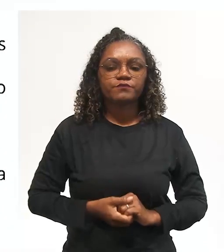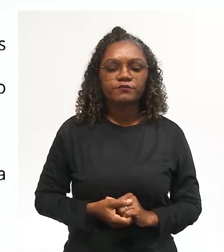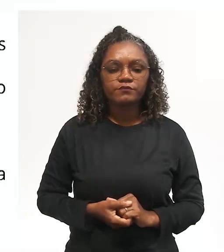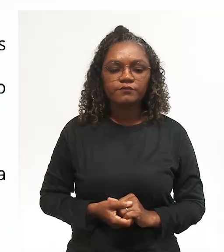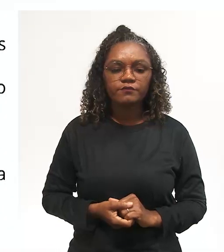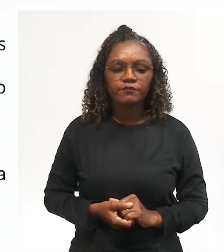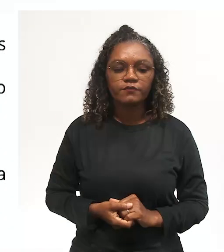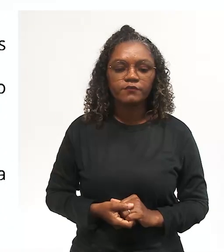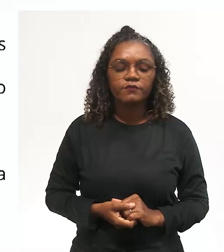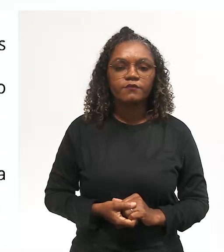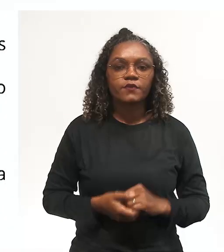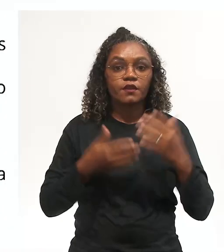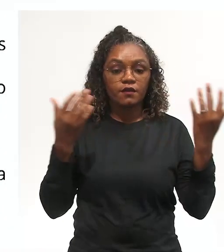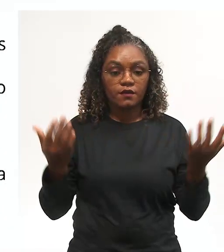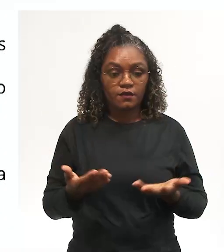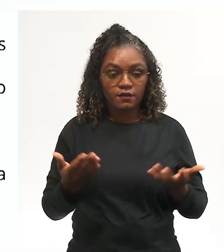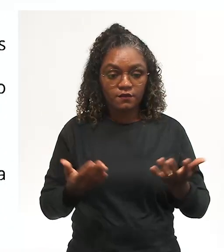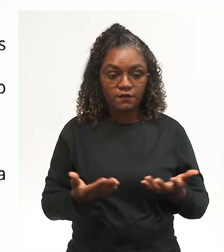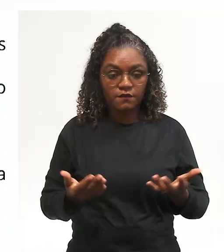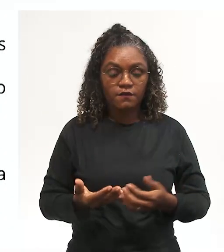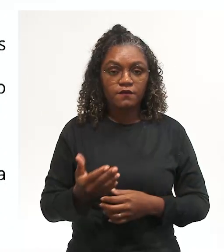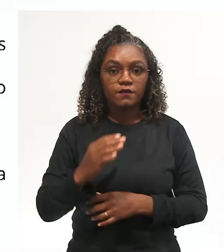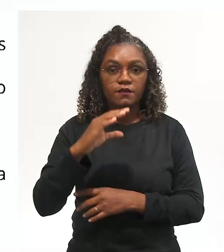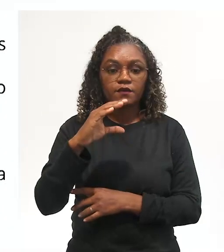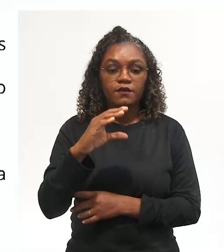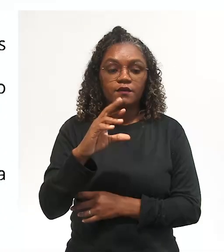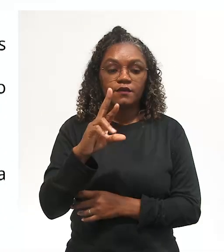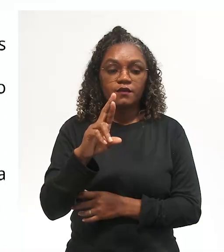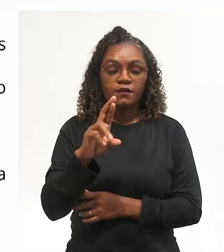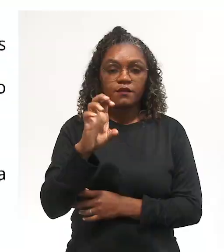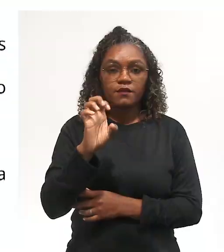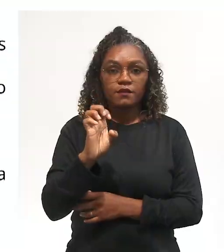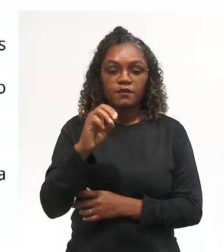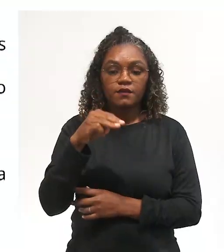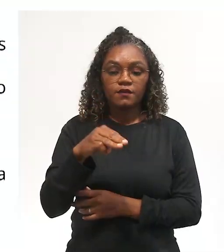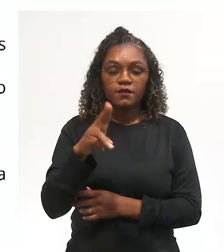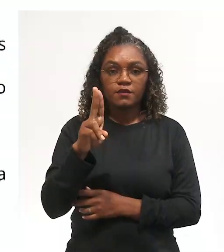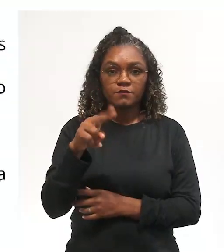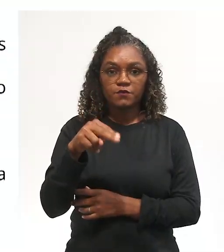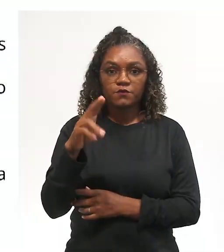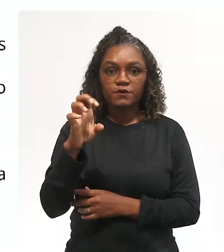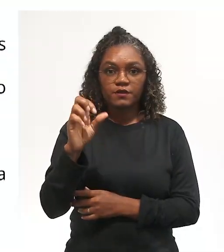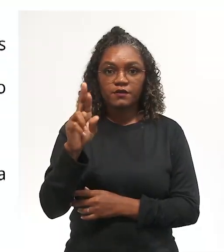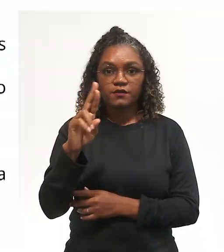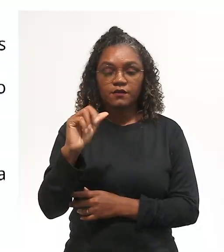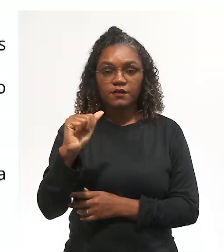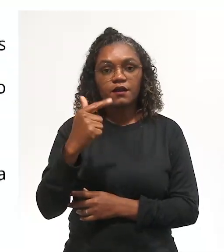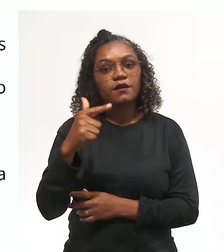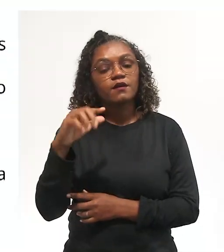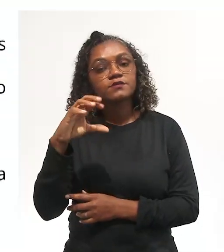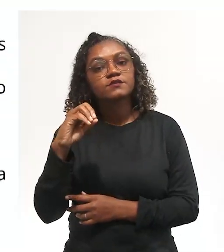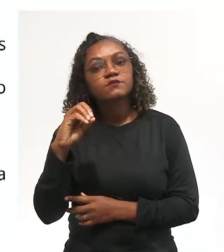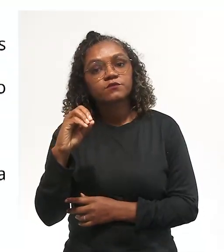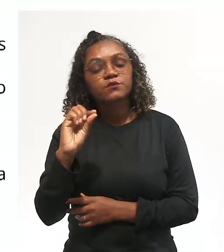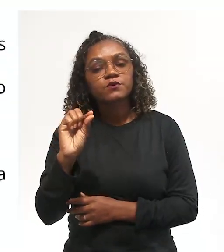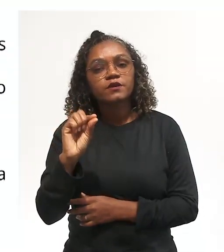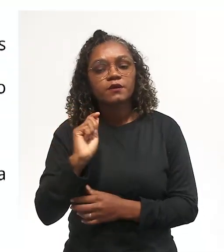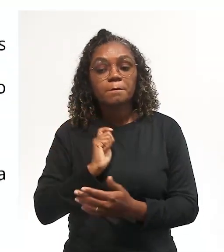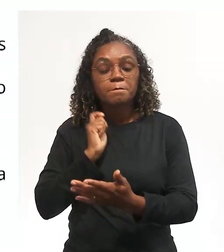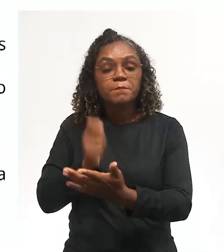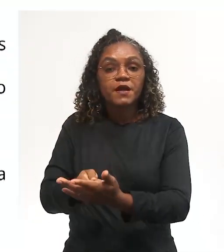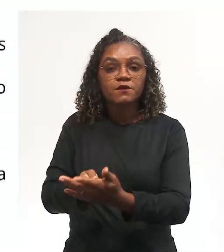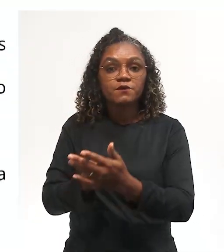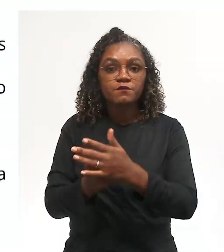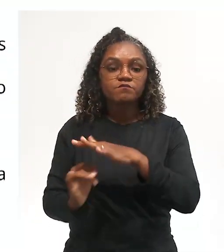Remuneração do capital empregado em atividades produtivas. Valor pago pelas instituições financeiras sobre o capital